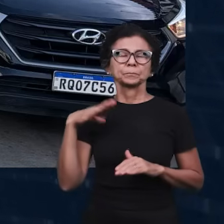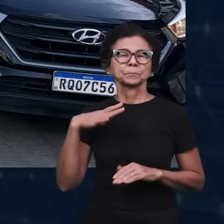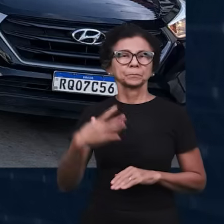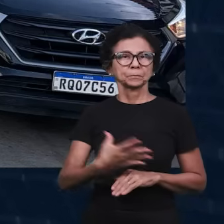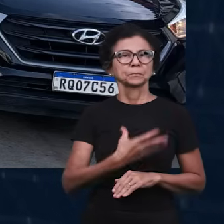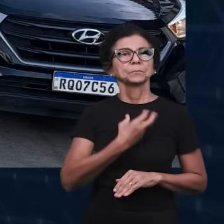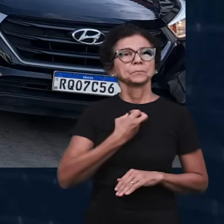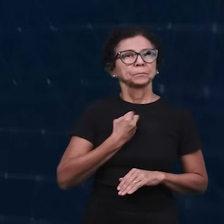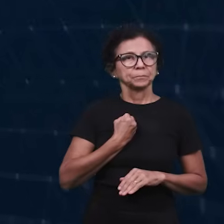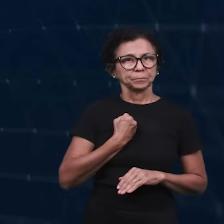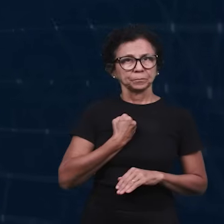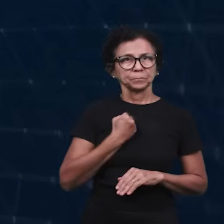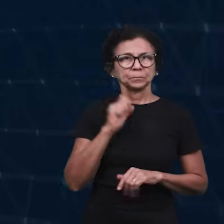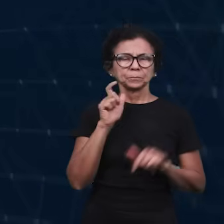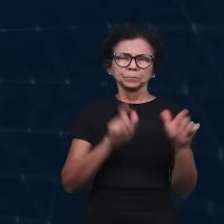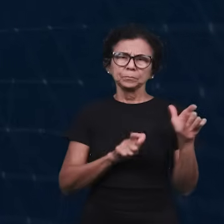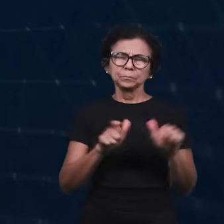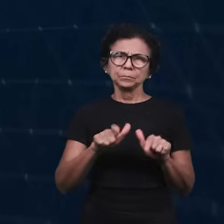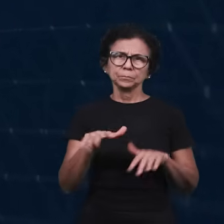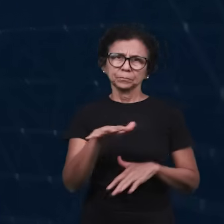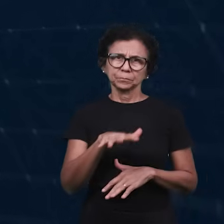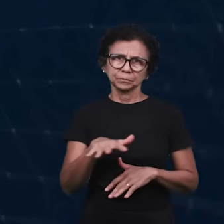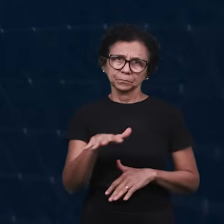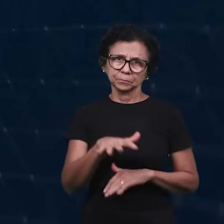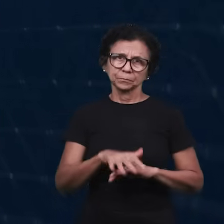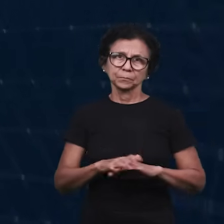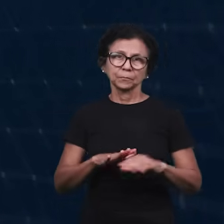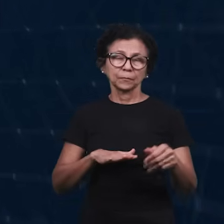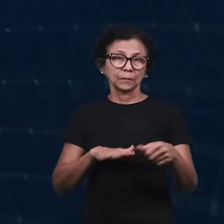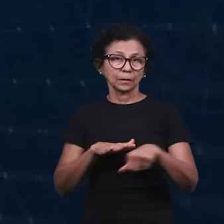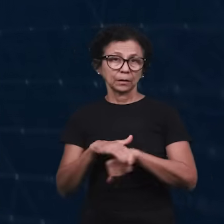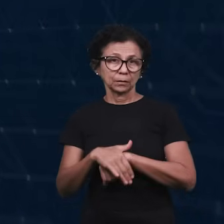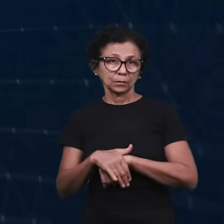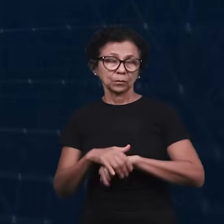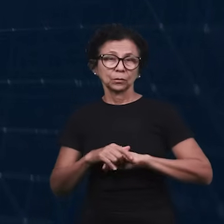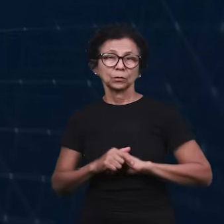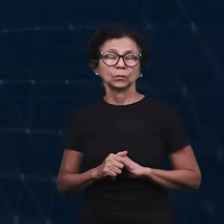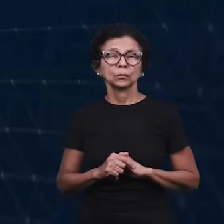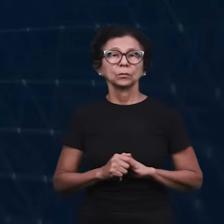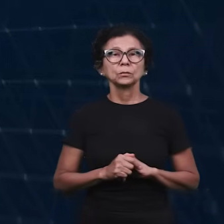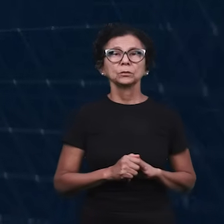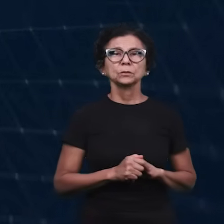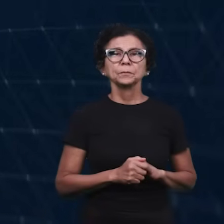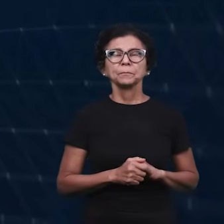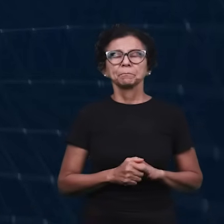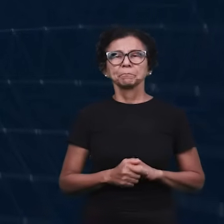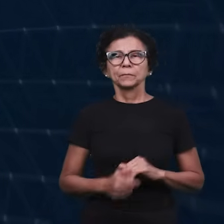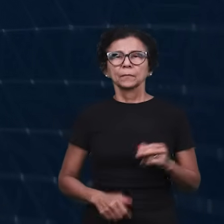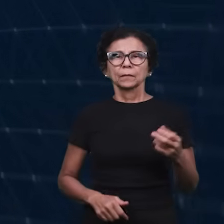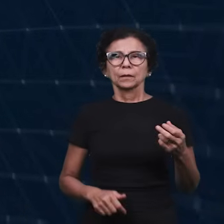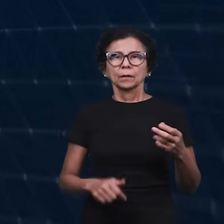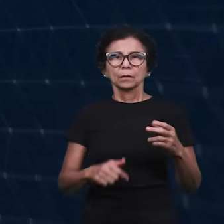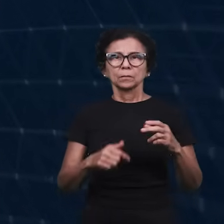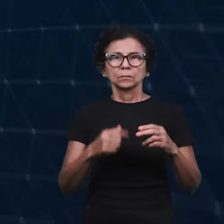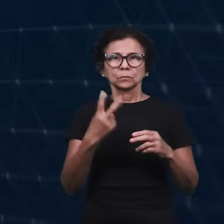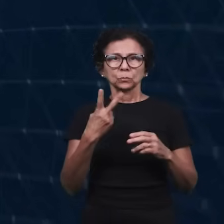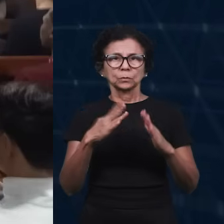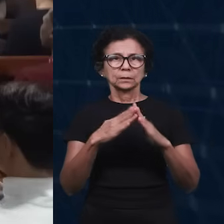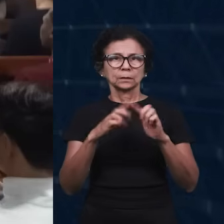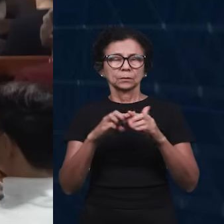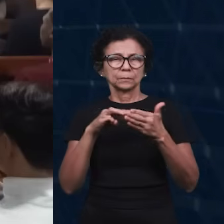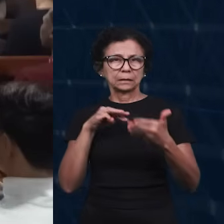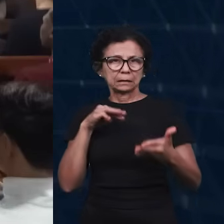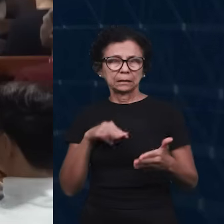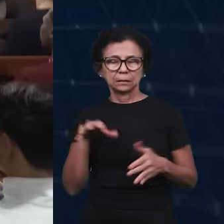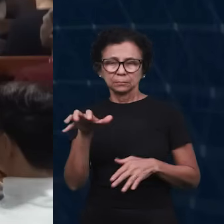ali a mensagem de salvação aos moradores. À noite, as igrejas ICM Central de Jerônimo Monteiro e a